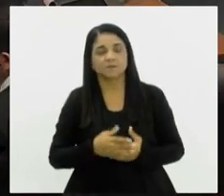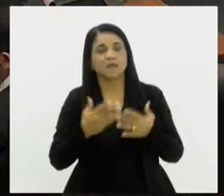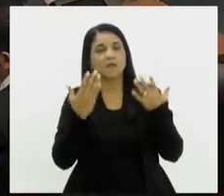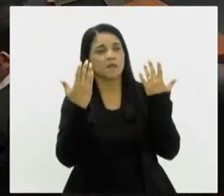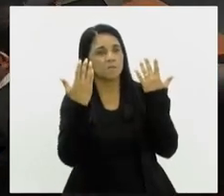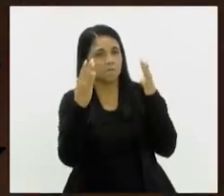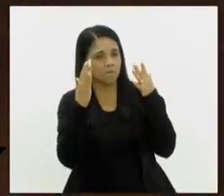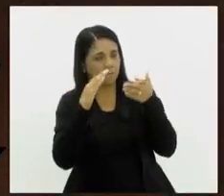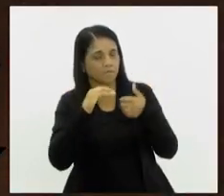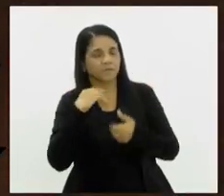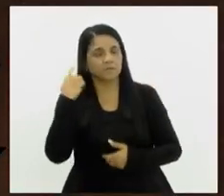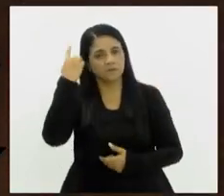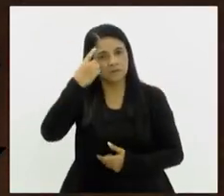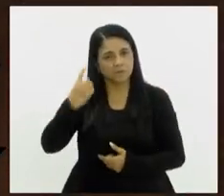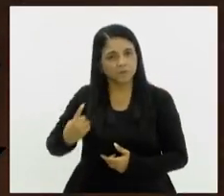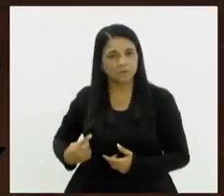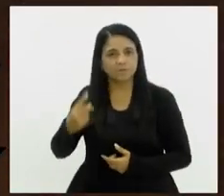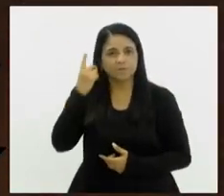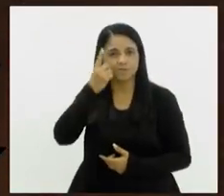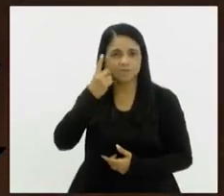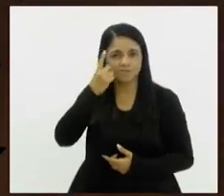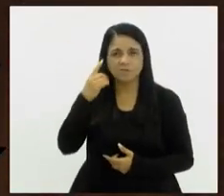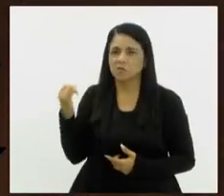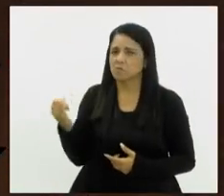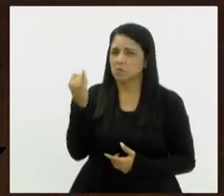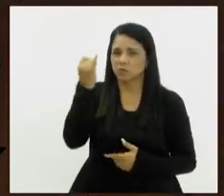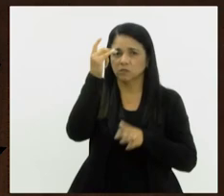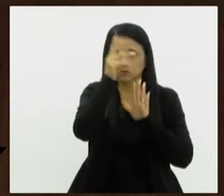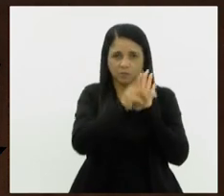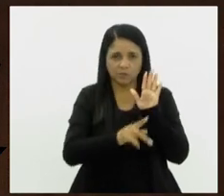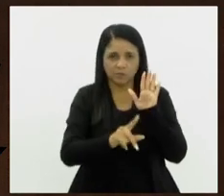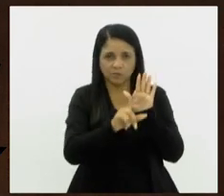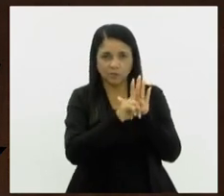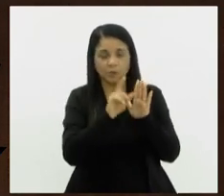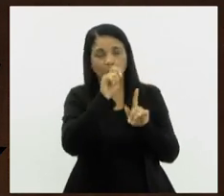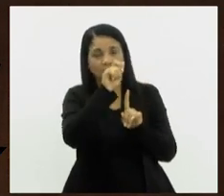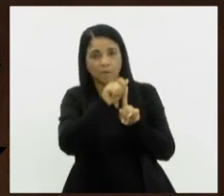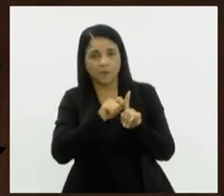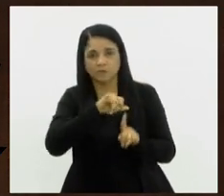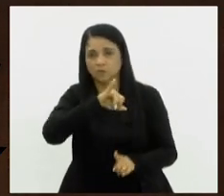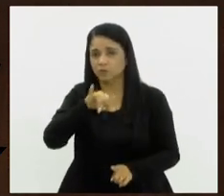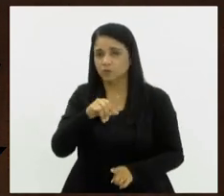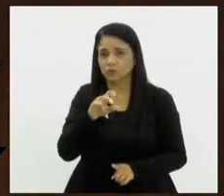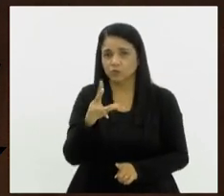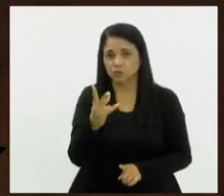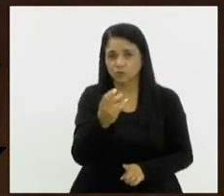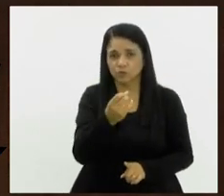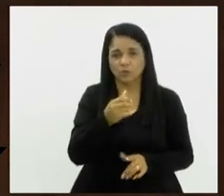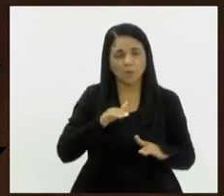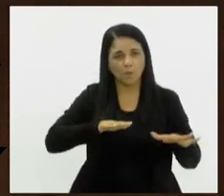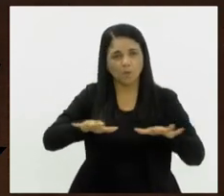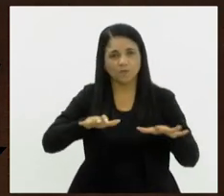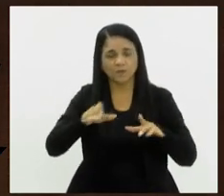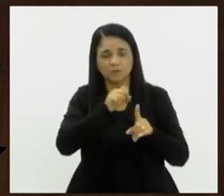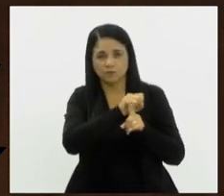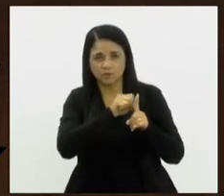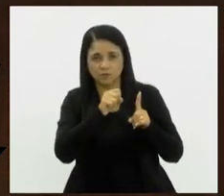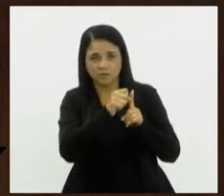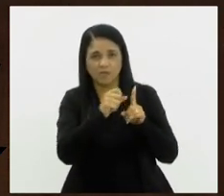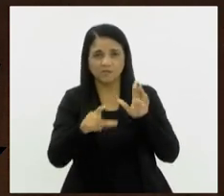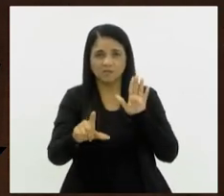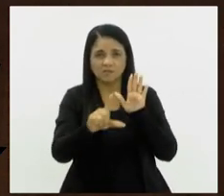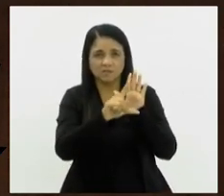Parabenizar a deputada Dani Balbi por esse importante projeto. No mês de julho, já é, pelos movimentos sociais, considerado o